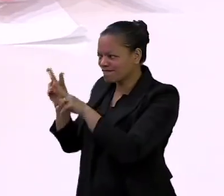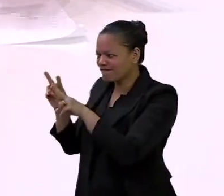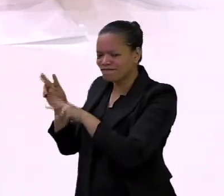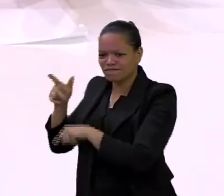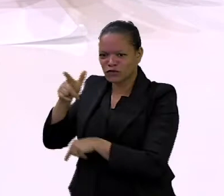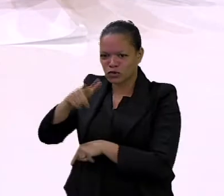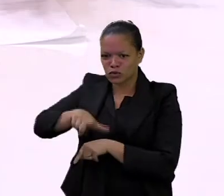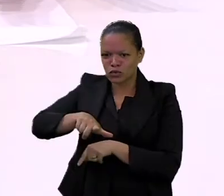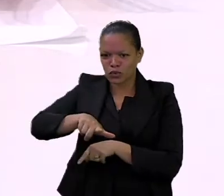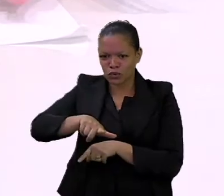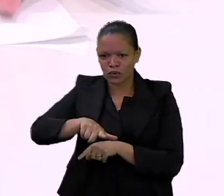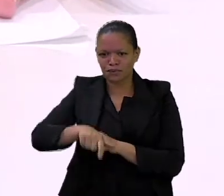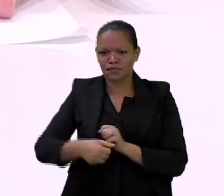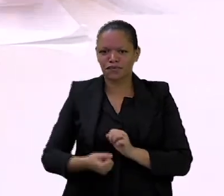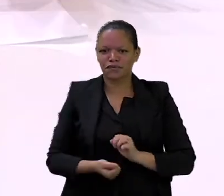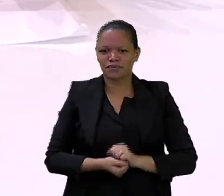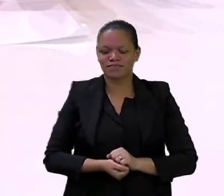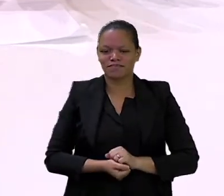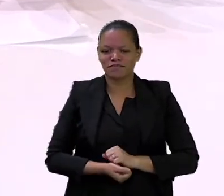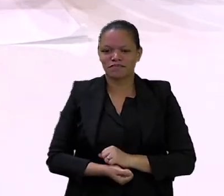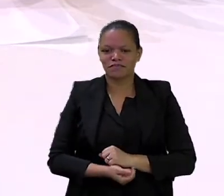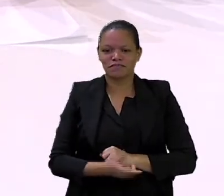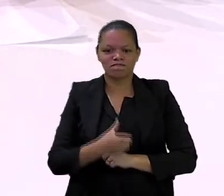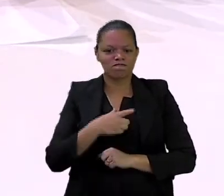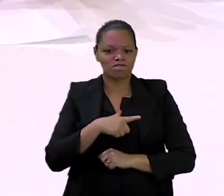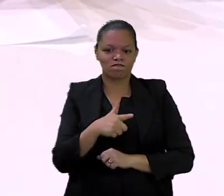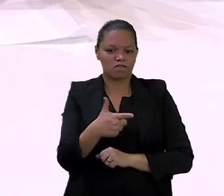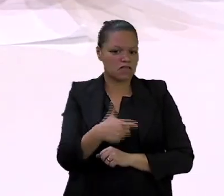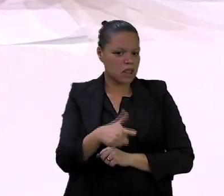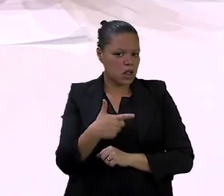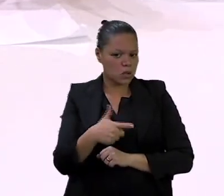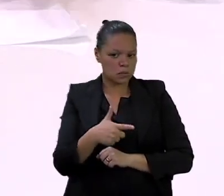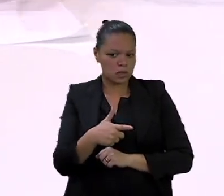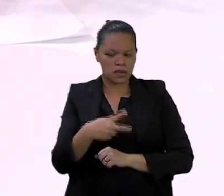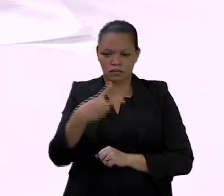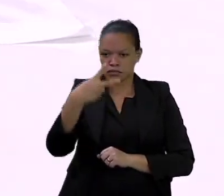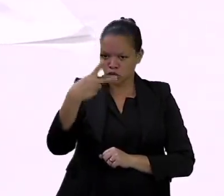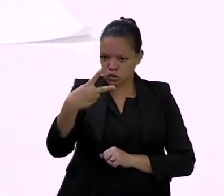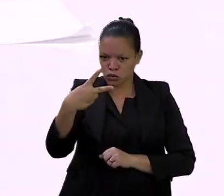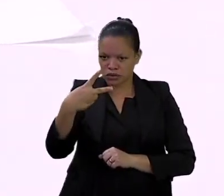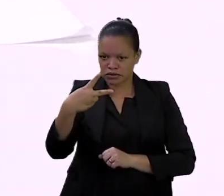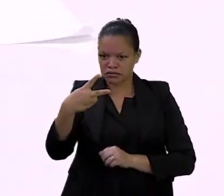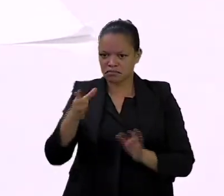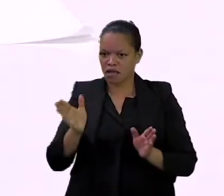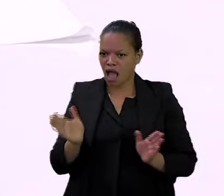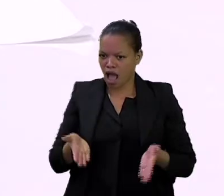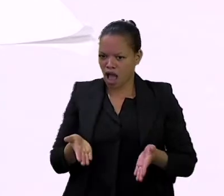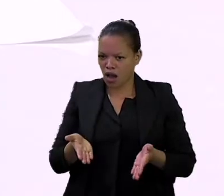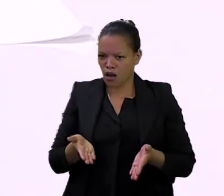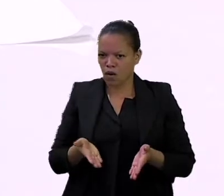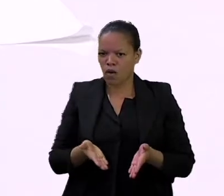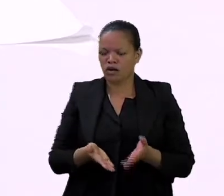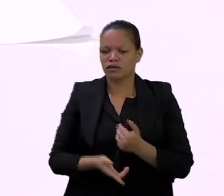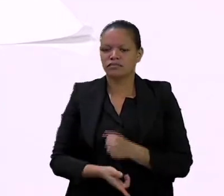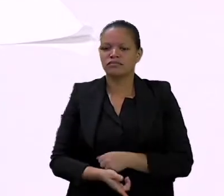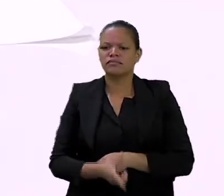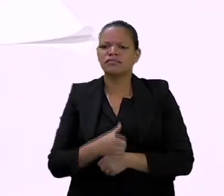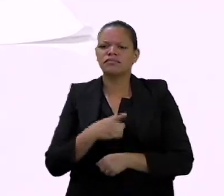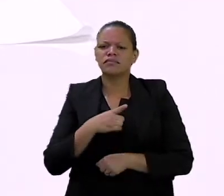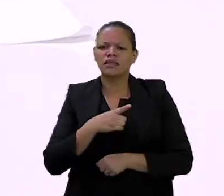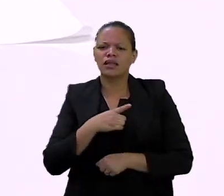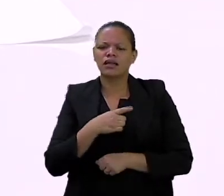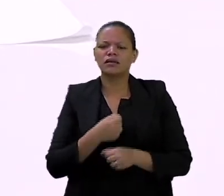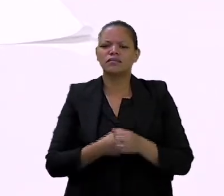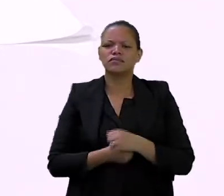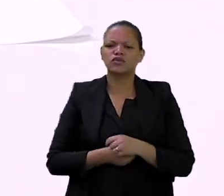Relembrando agora, não temos mais somente 2 pessoas na sala, eu continuo com uma maçã apenas, tá vendo? Uma